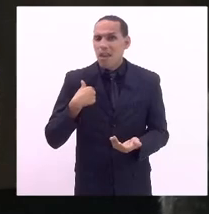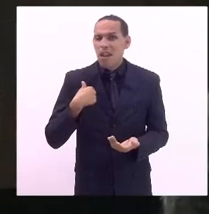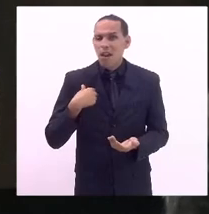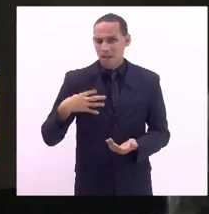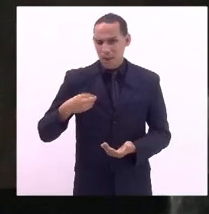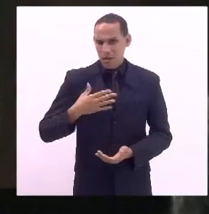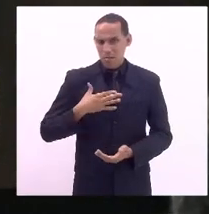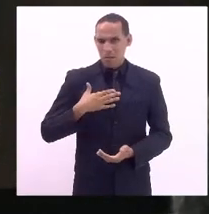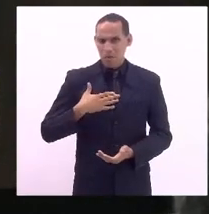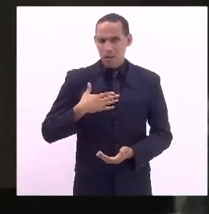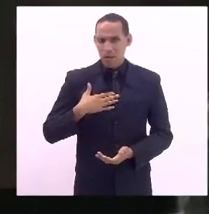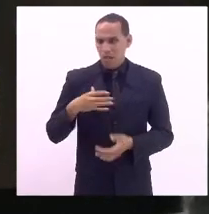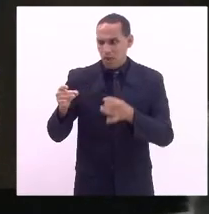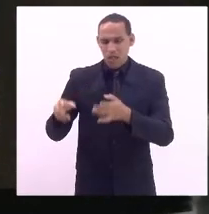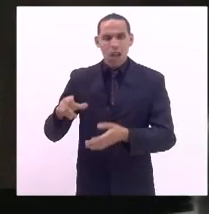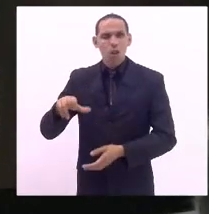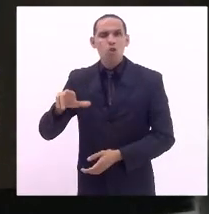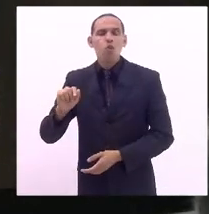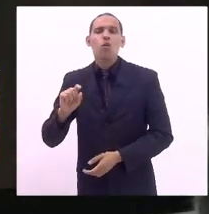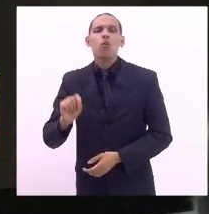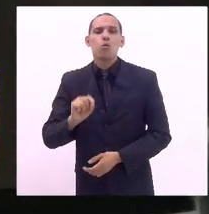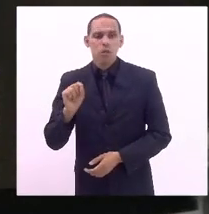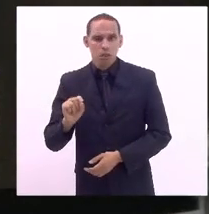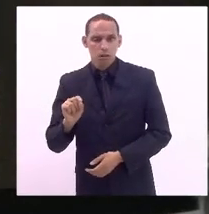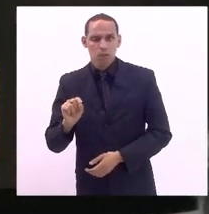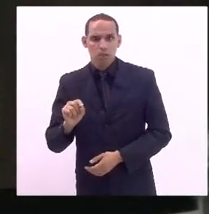filho, minha filha,